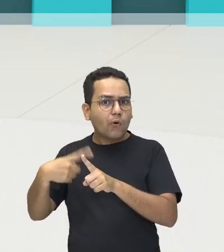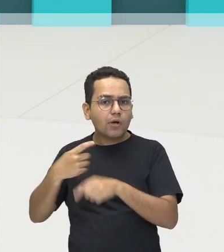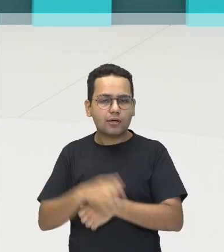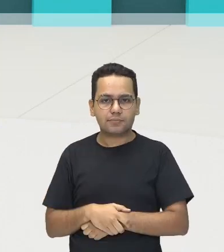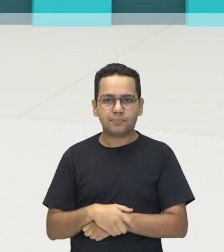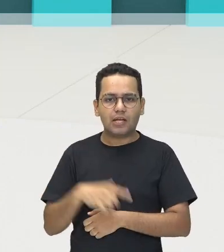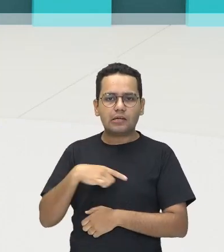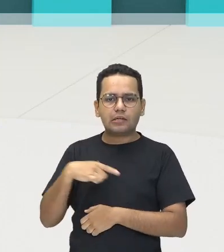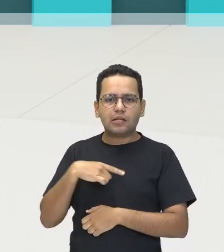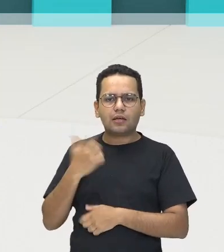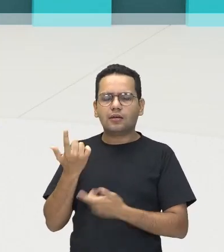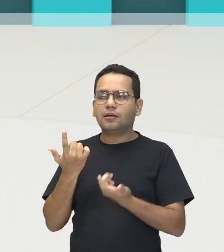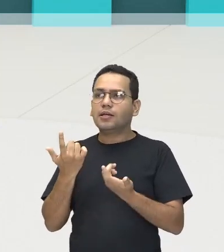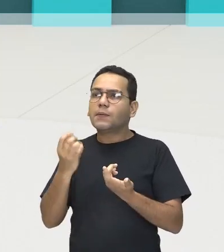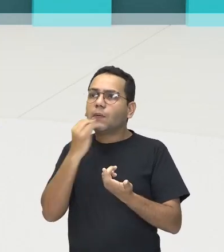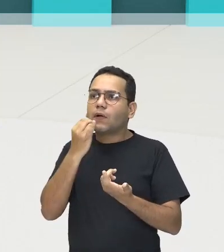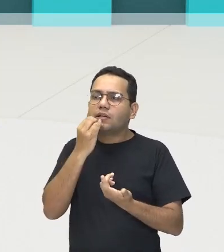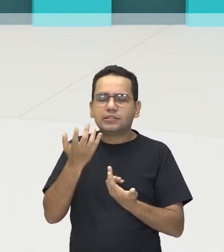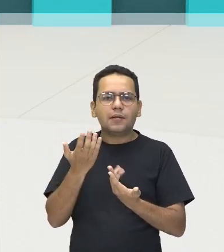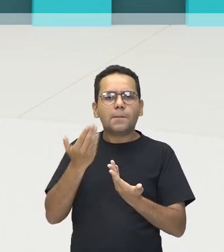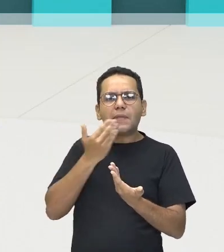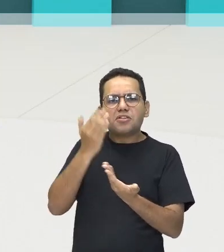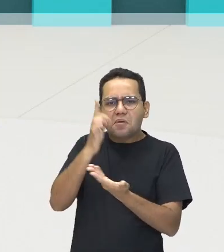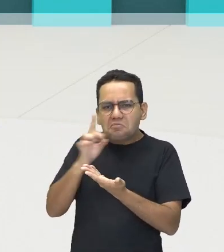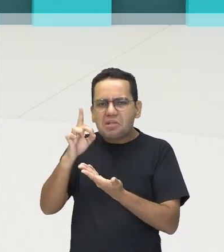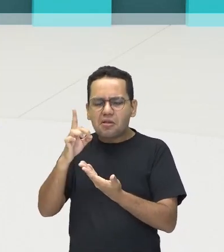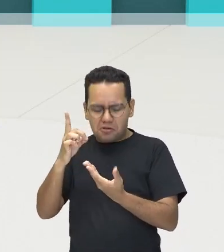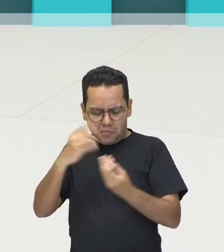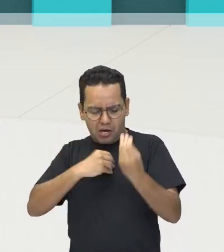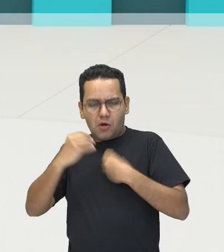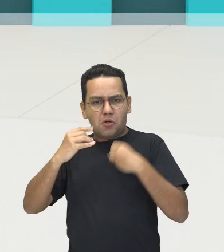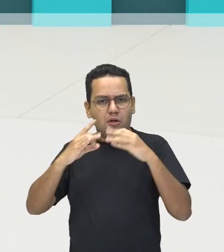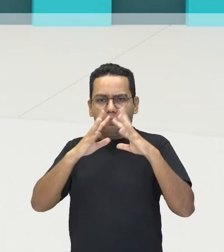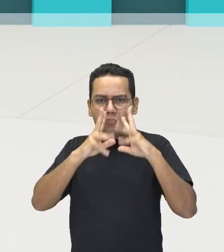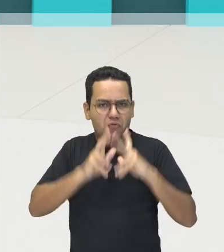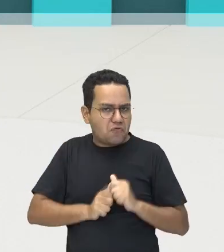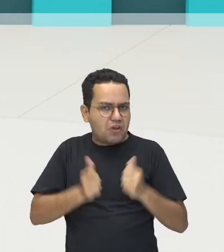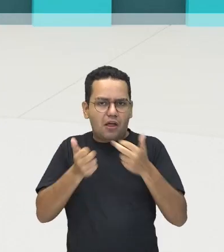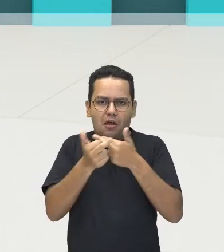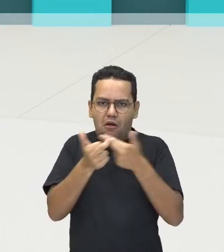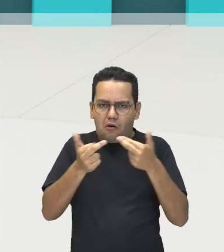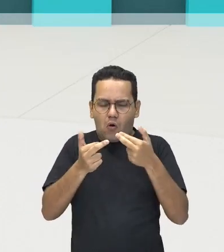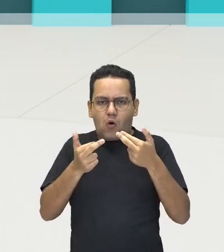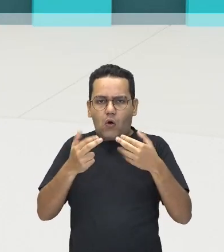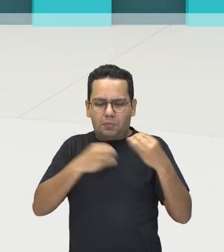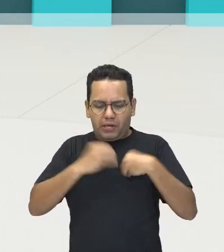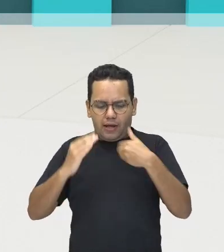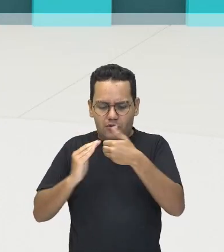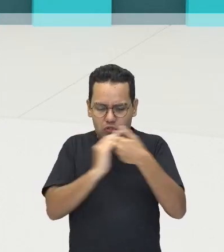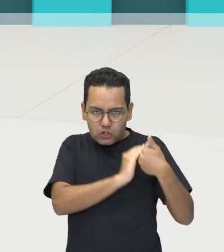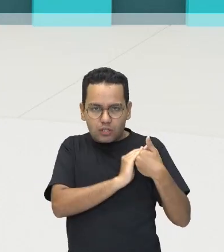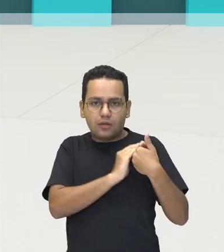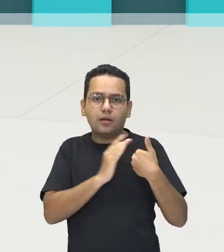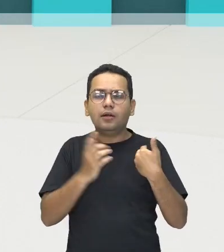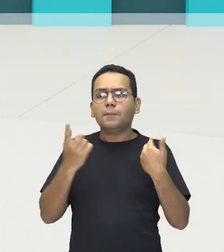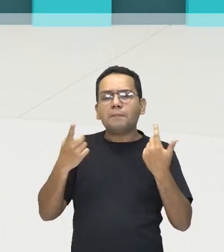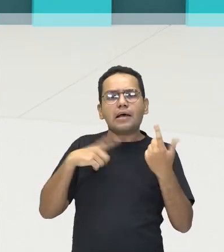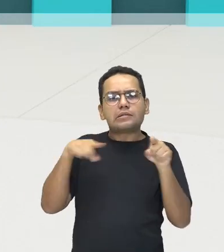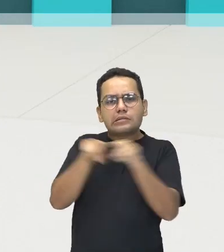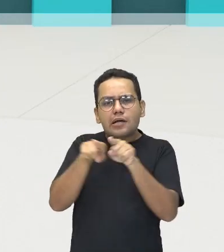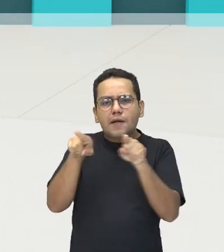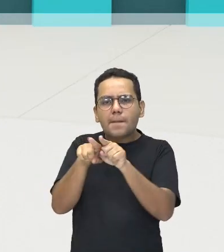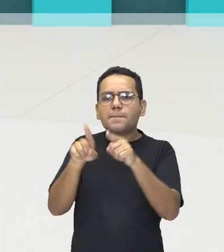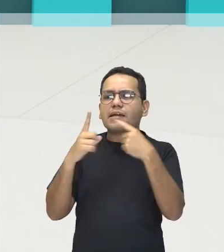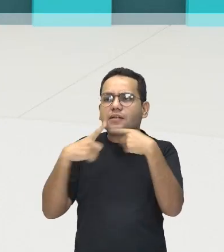pelos pecados e depois dizia, meu Deus, eu tenho que viver a vida, ele criticava os atos da igreja. Por isso que ele foi chamado de a Boca do